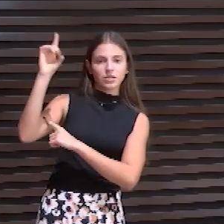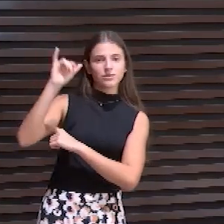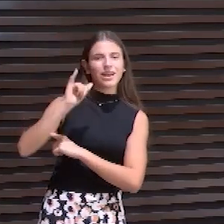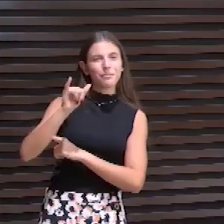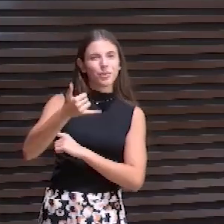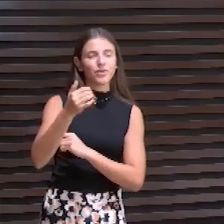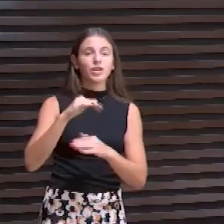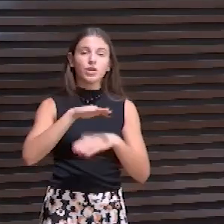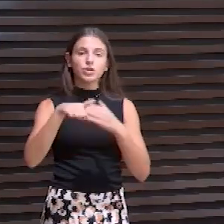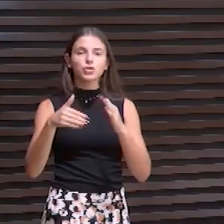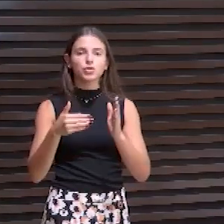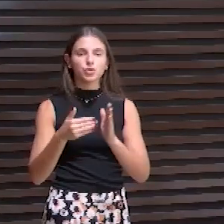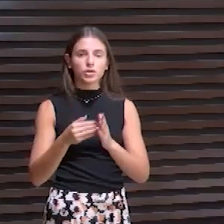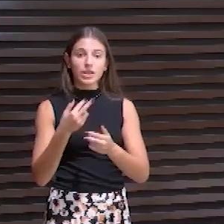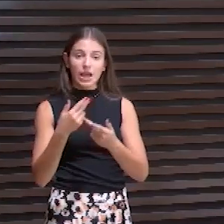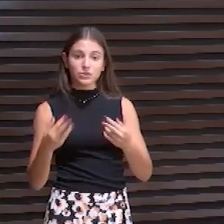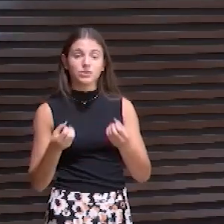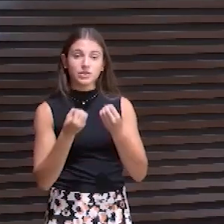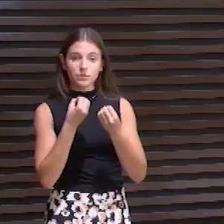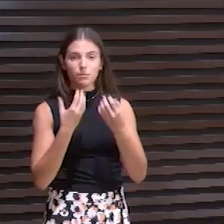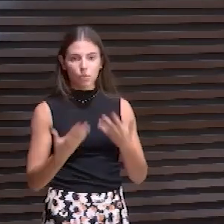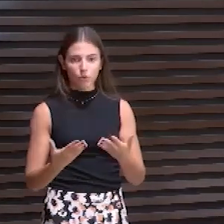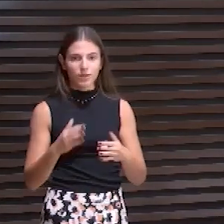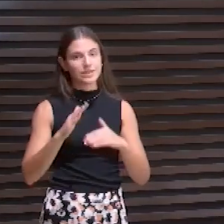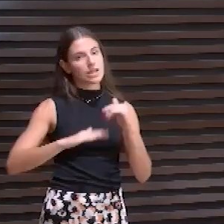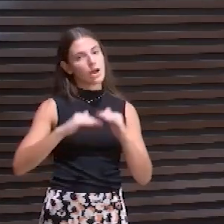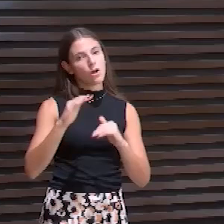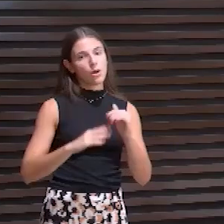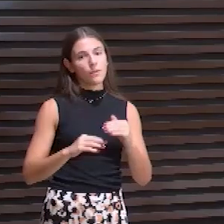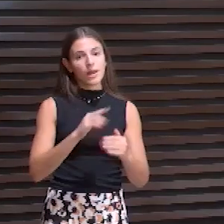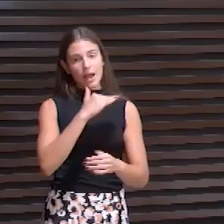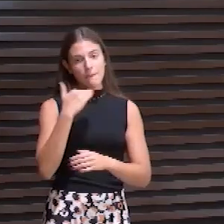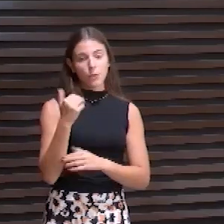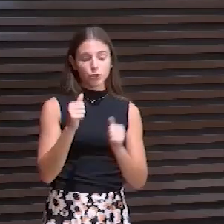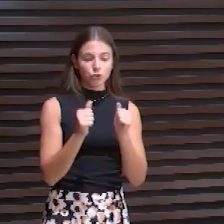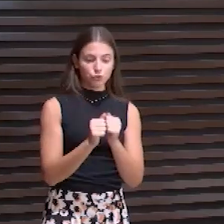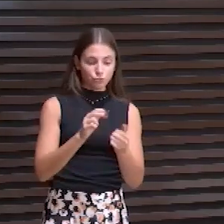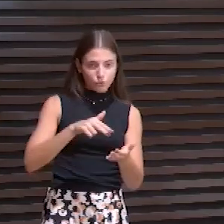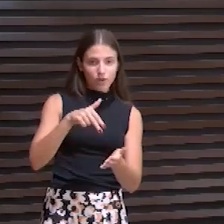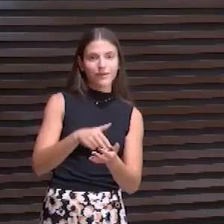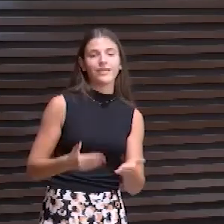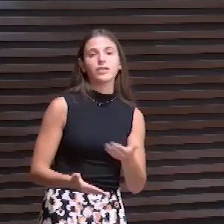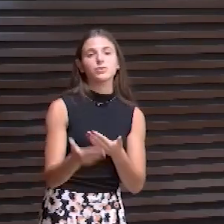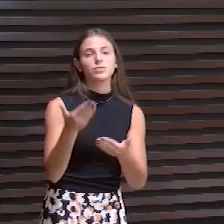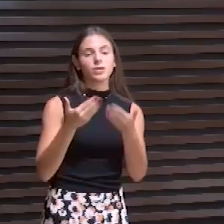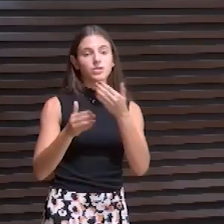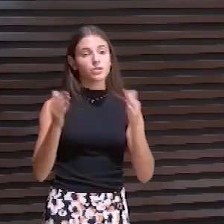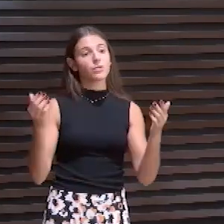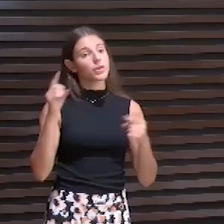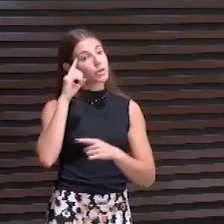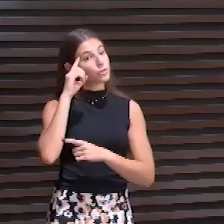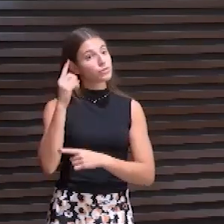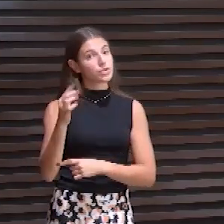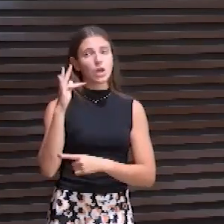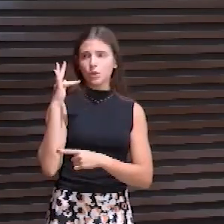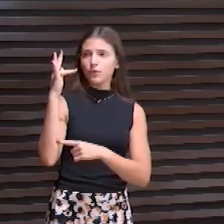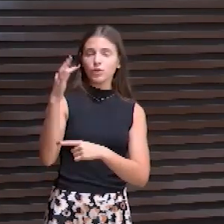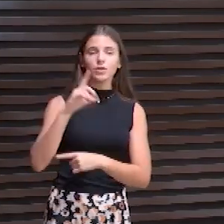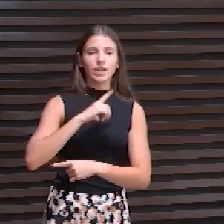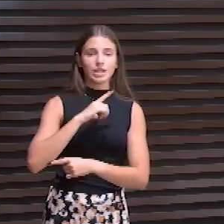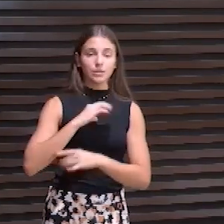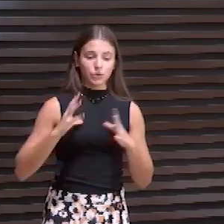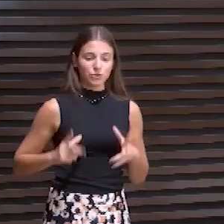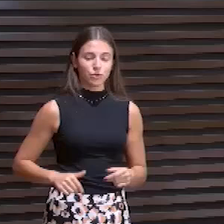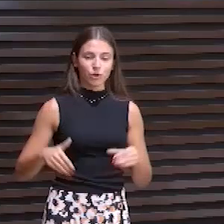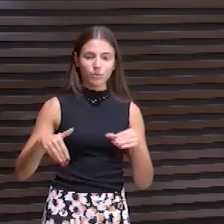sua morte e a sua ressurreição. E nós, pela graça de Deus, um dia teremos nossos corpos glorificados e moraremos eternamente com o